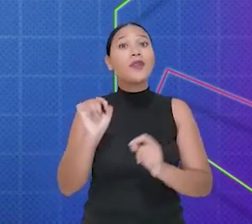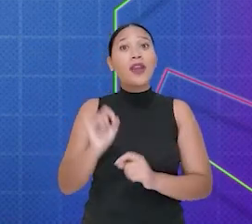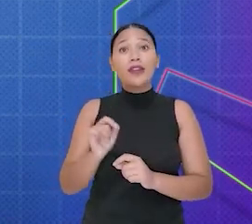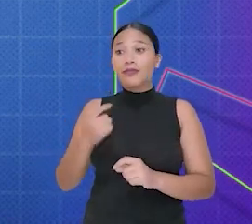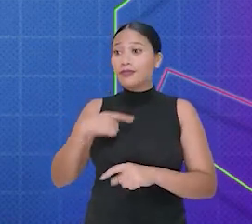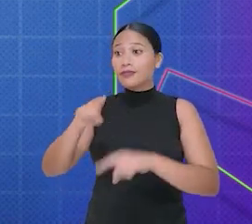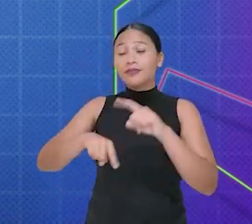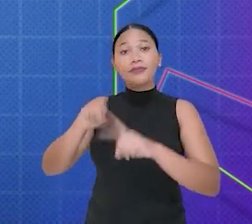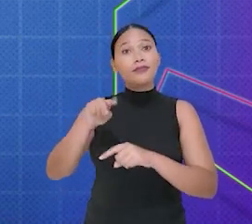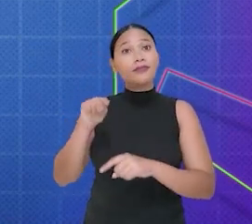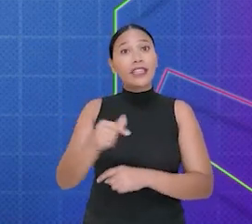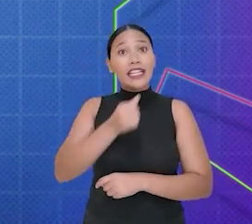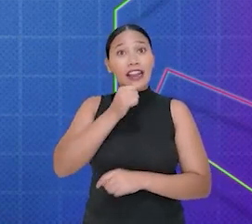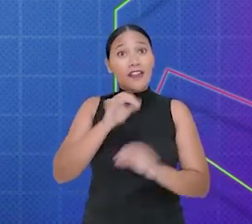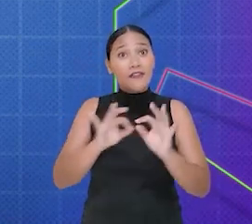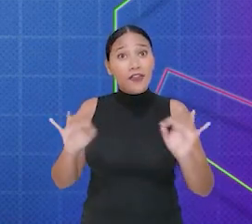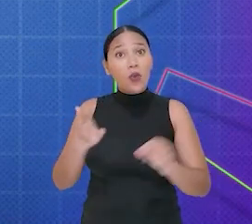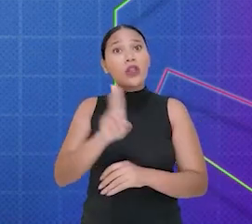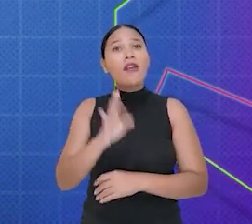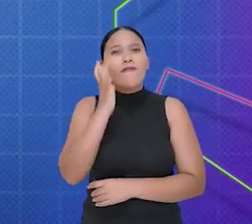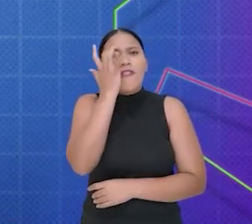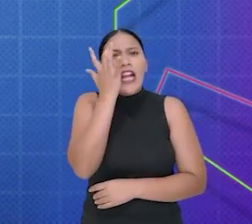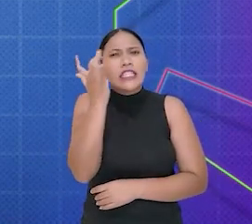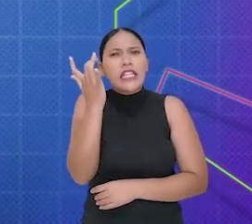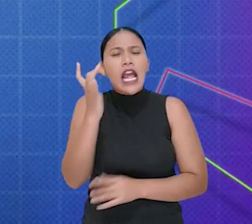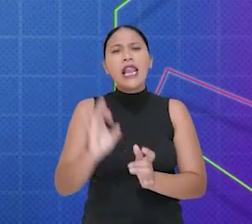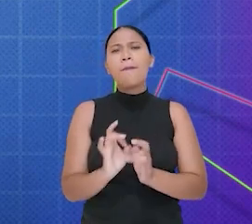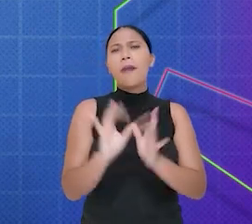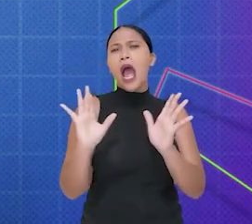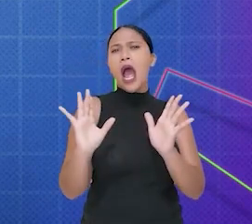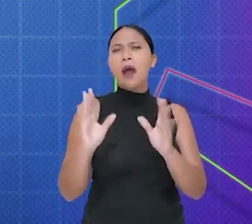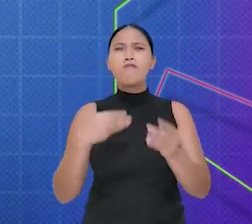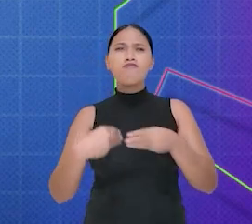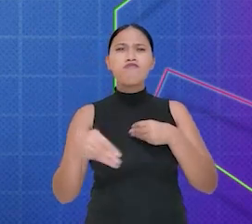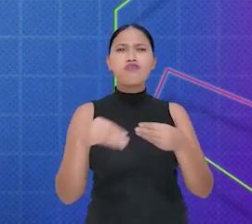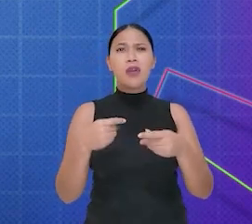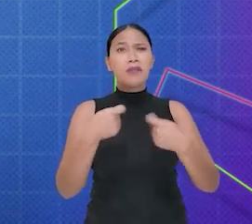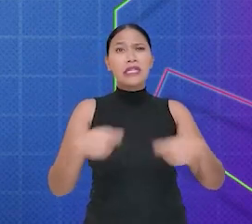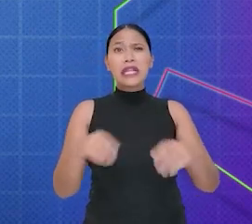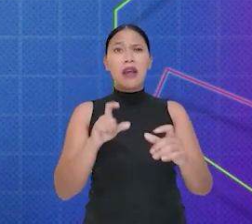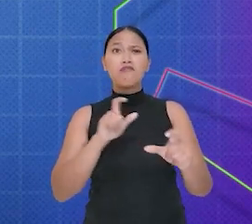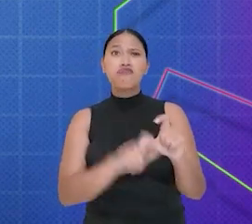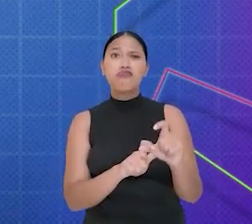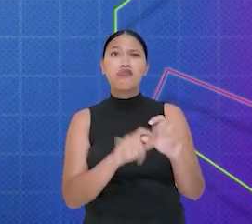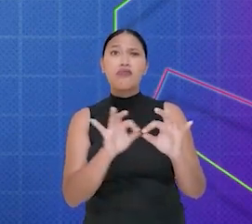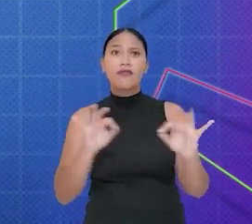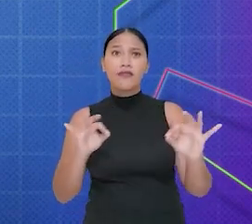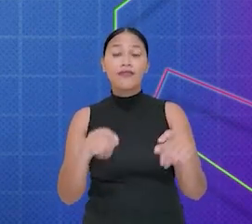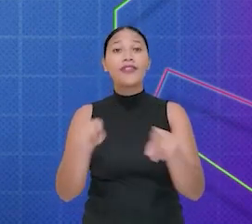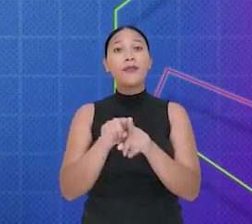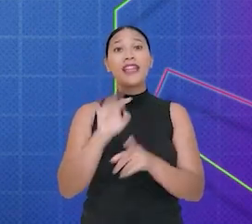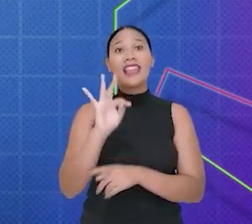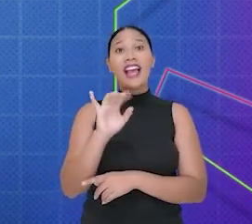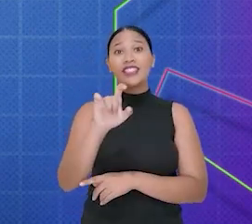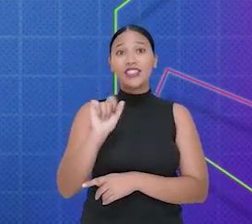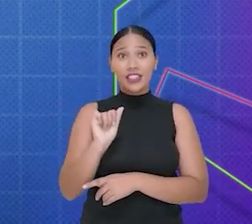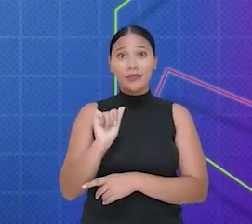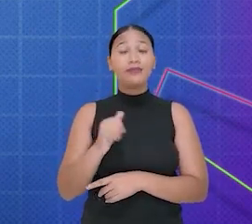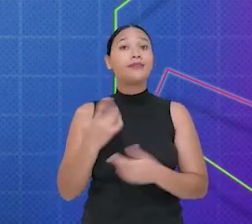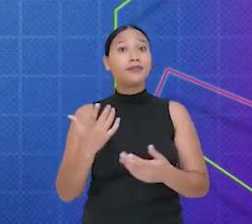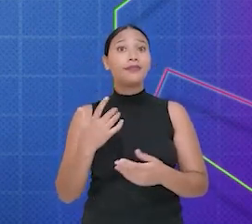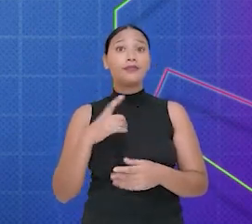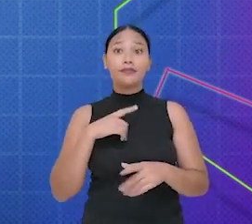Eles permitem que os dispositivos sem fio sejam usados com facilidade e liberdade, sem precisar de fios. Resoluções e